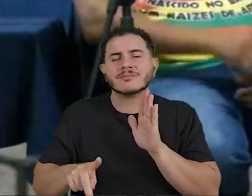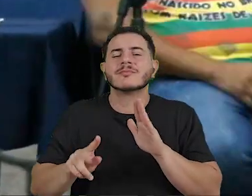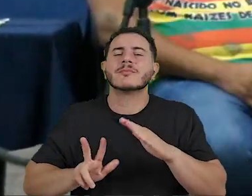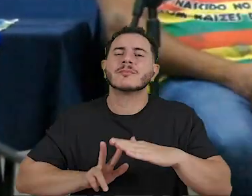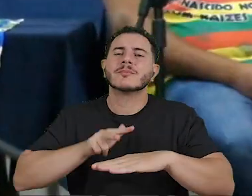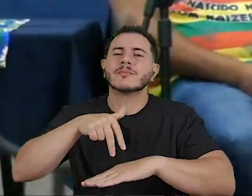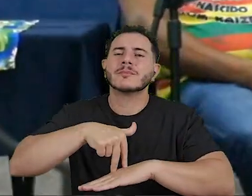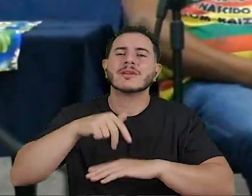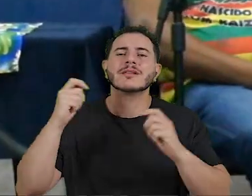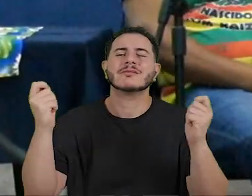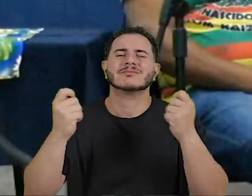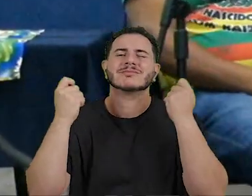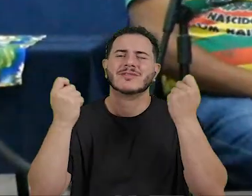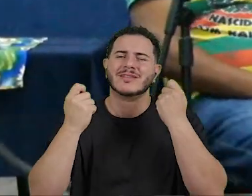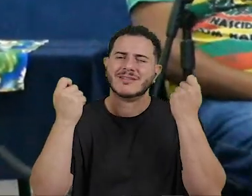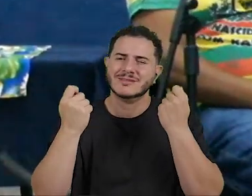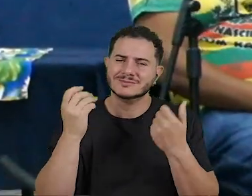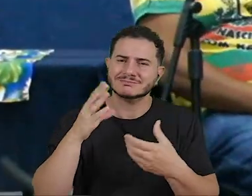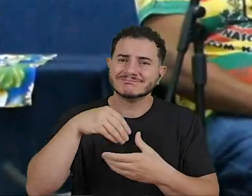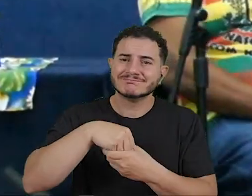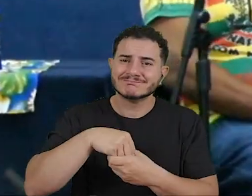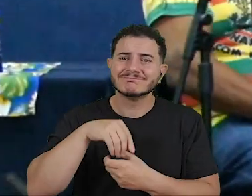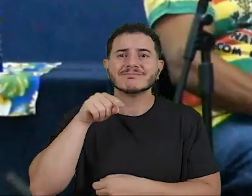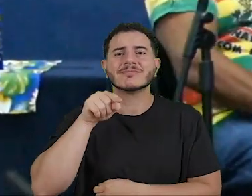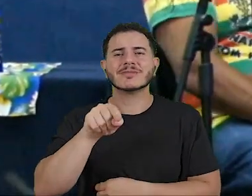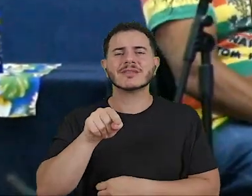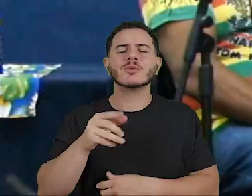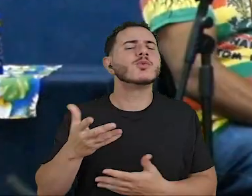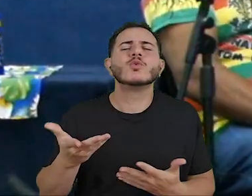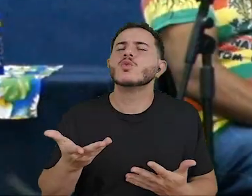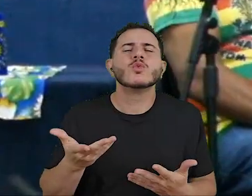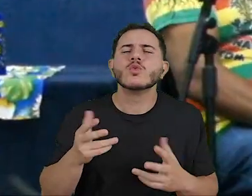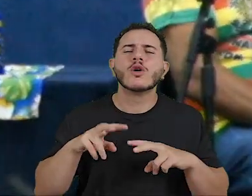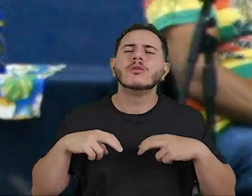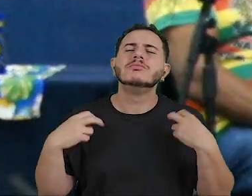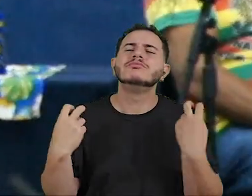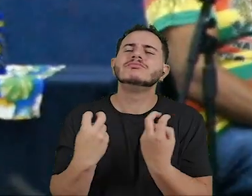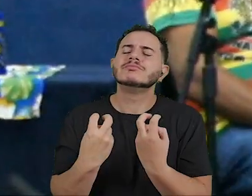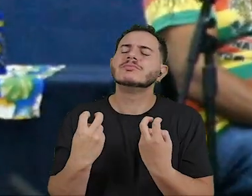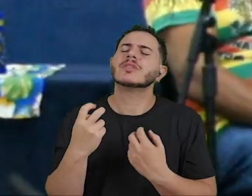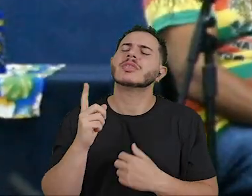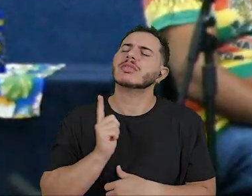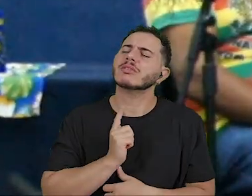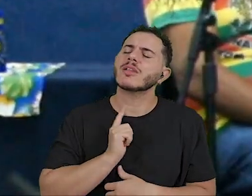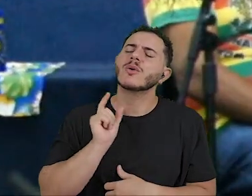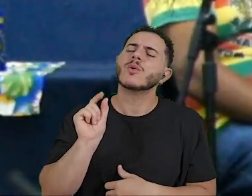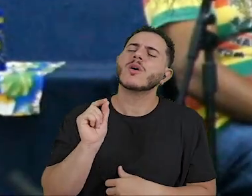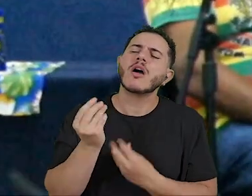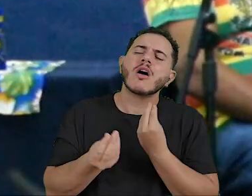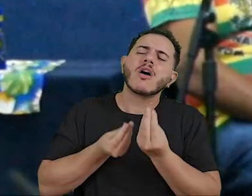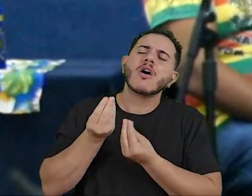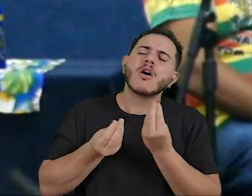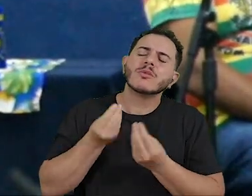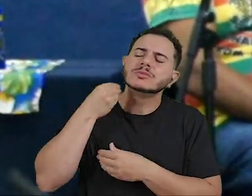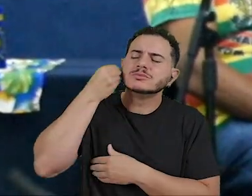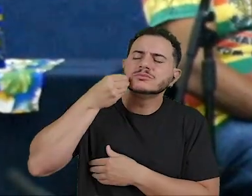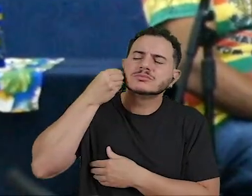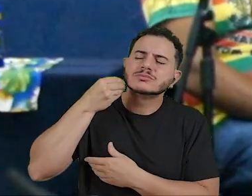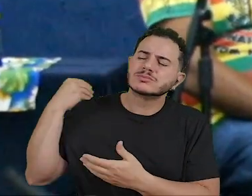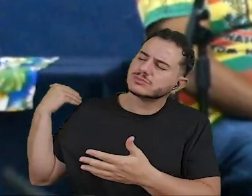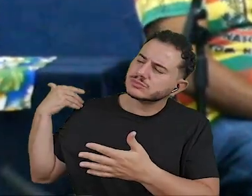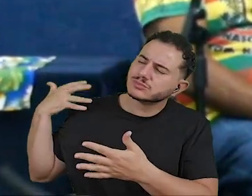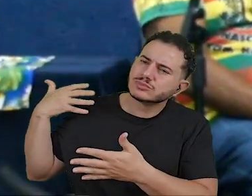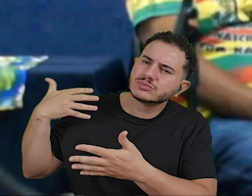Manifesta. Essa roda de conversa é uma ação de brotamento, né? A gente, ao longo do